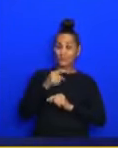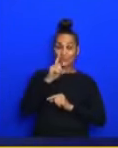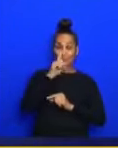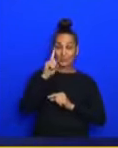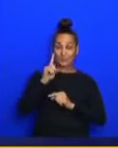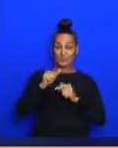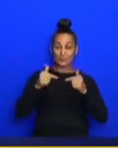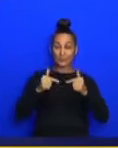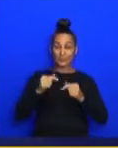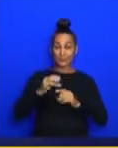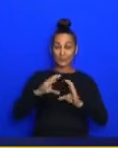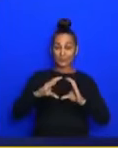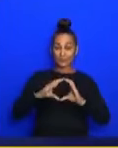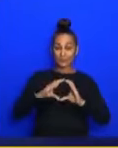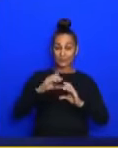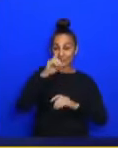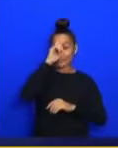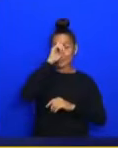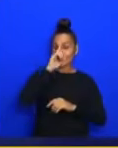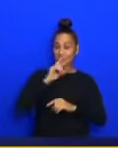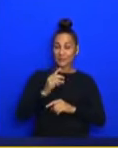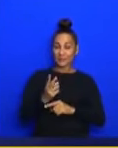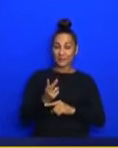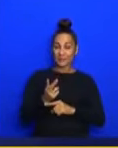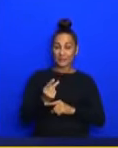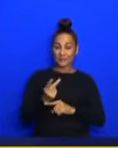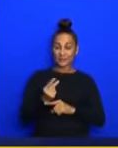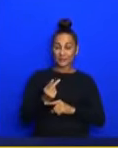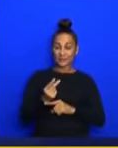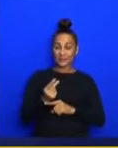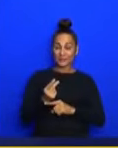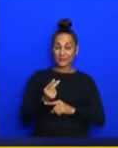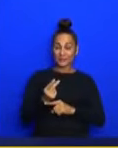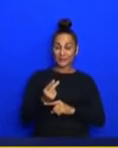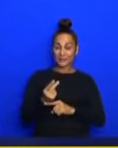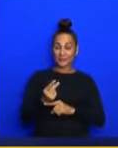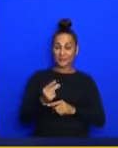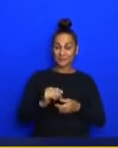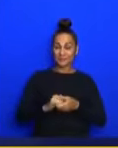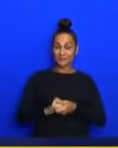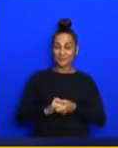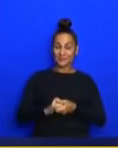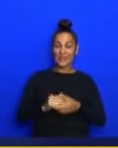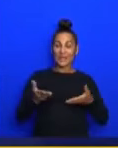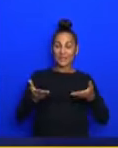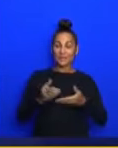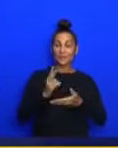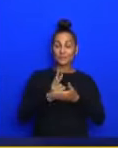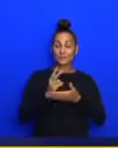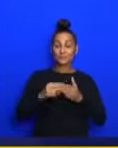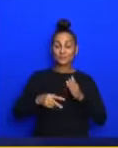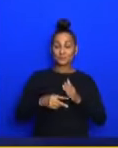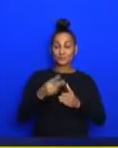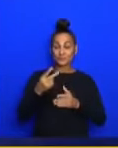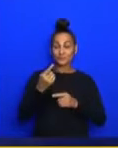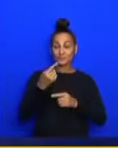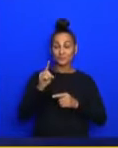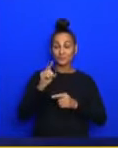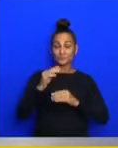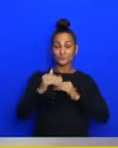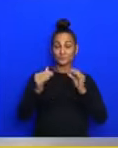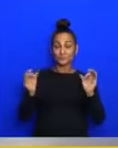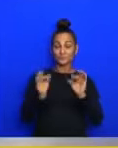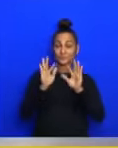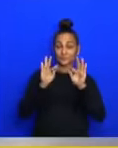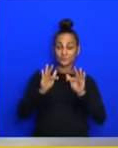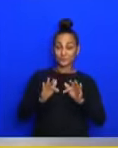de sorte, bola amarela, 12. Amarela, número 12. Agora passaremos à segunda e última